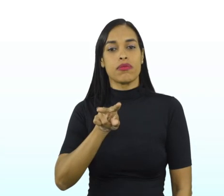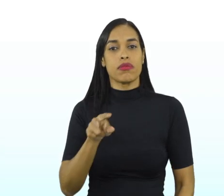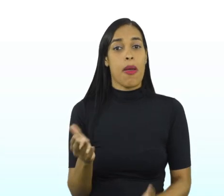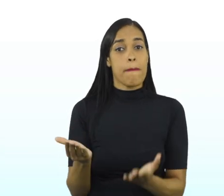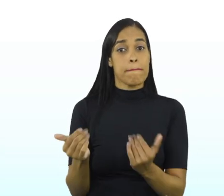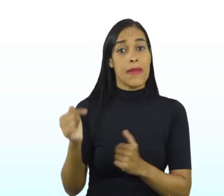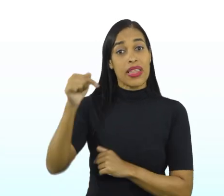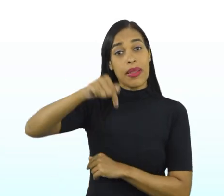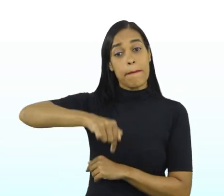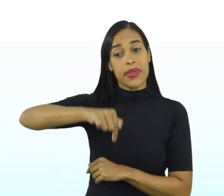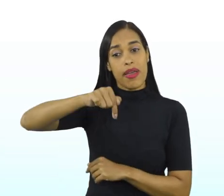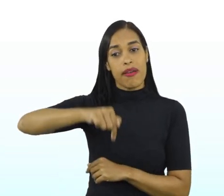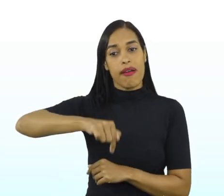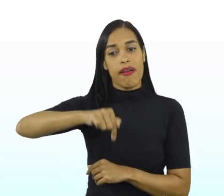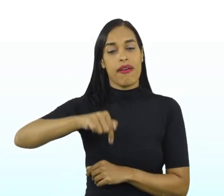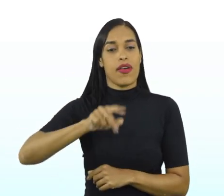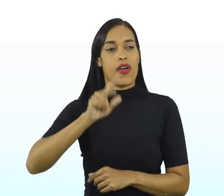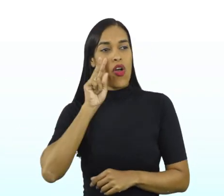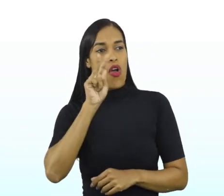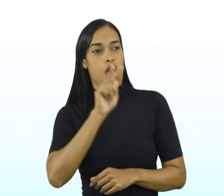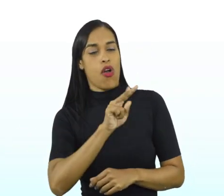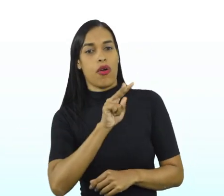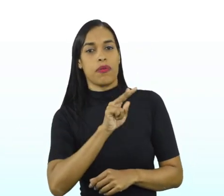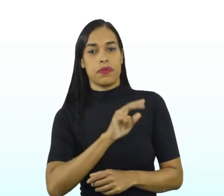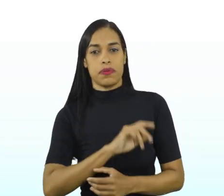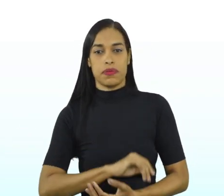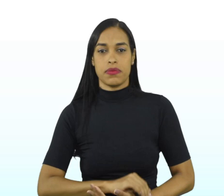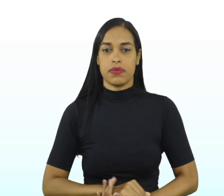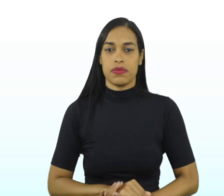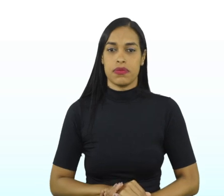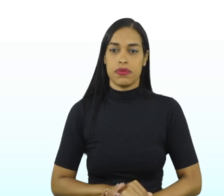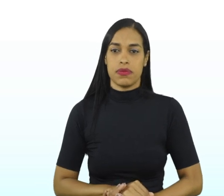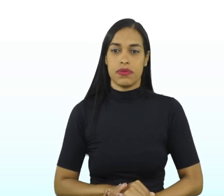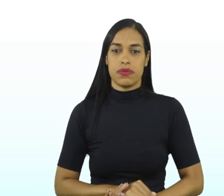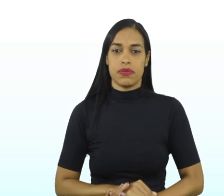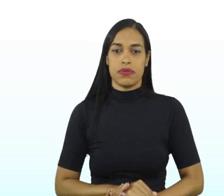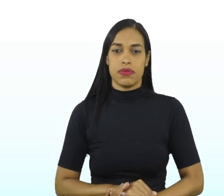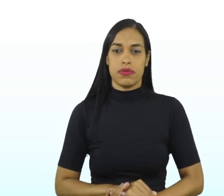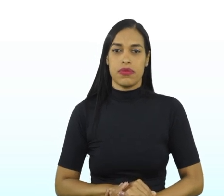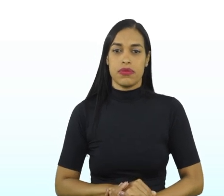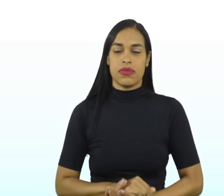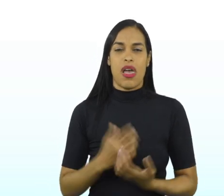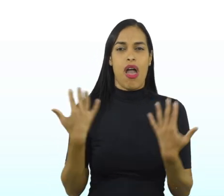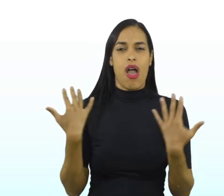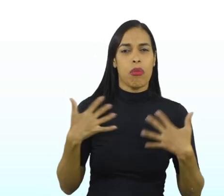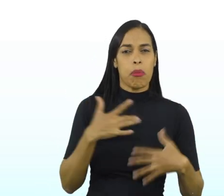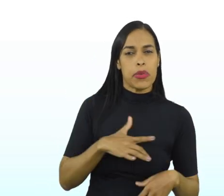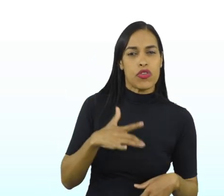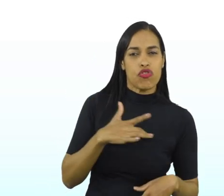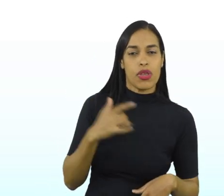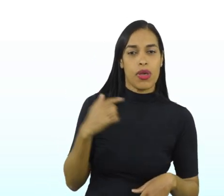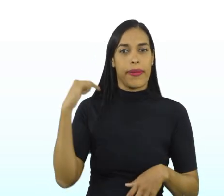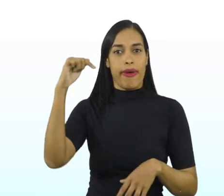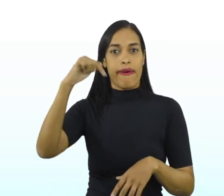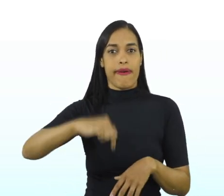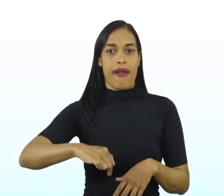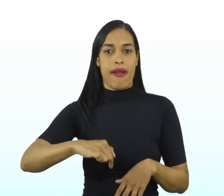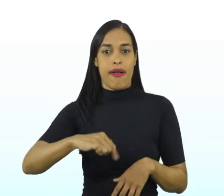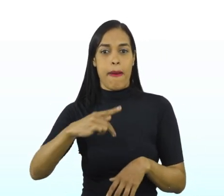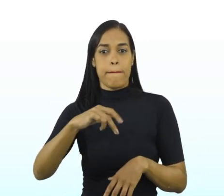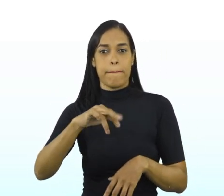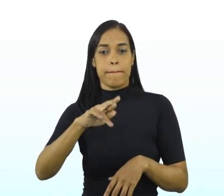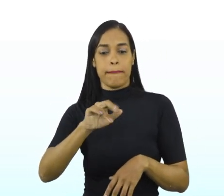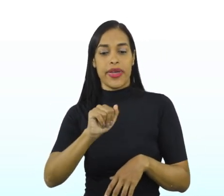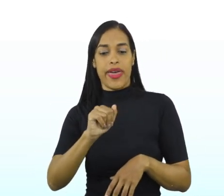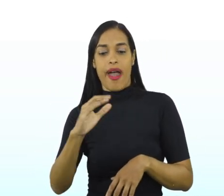manda essa bichinha para cá. Dá uma olhada lá na charge. Bichinha para cá. Para cá você percebe que já é